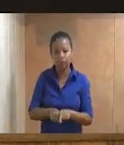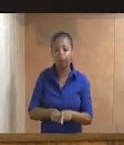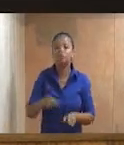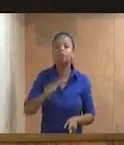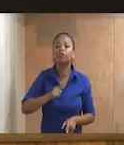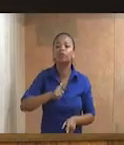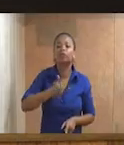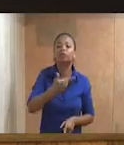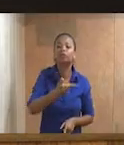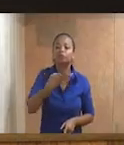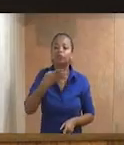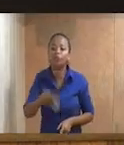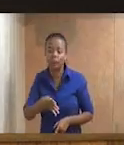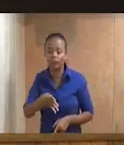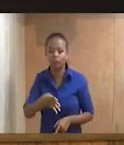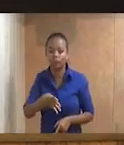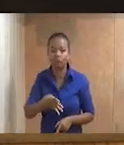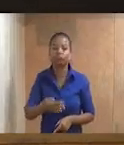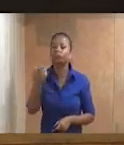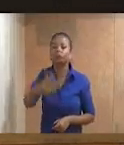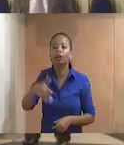vai ter votação. Muito obrigado.